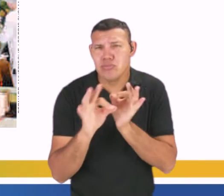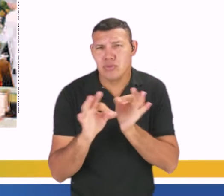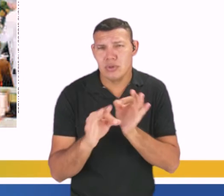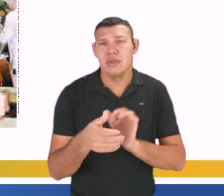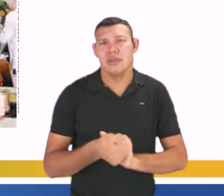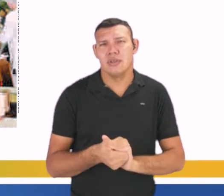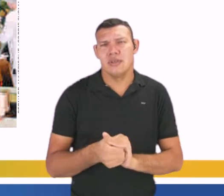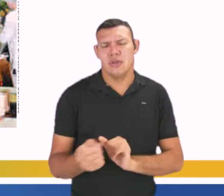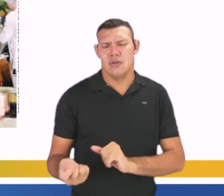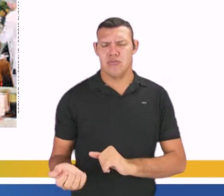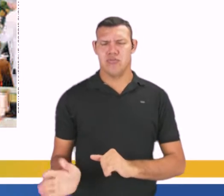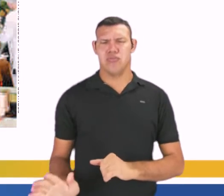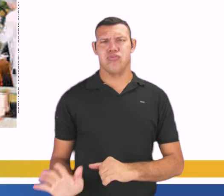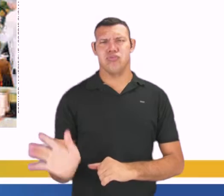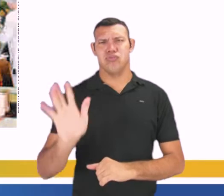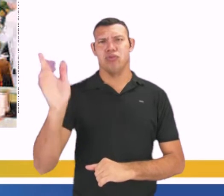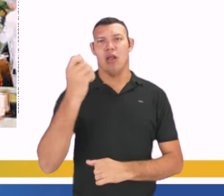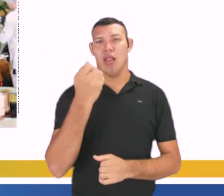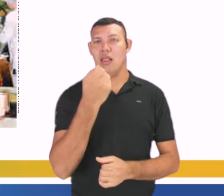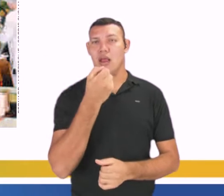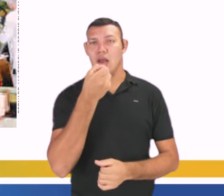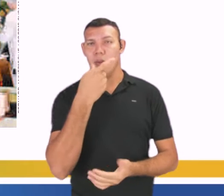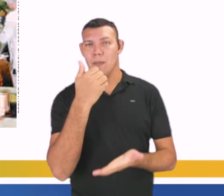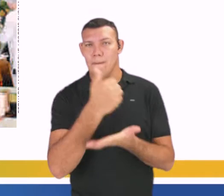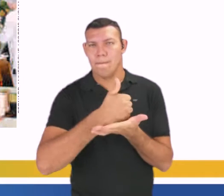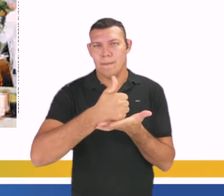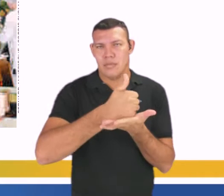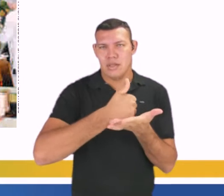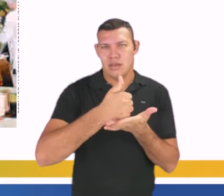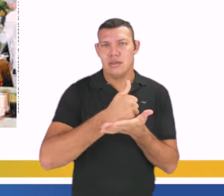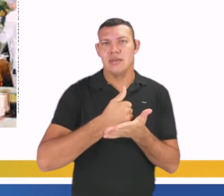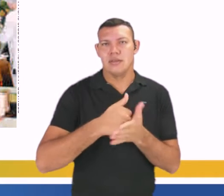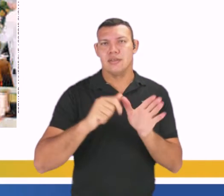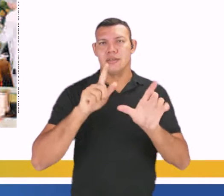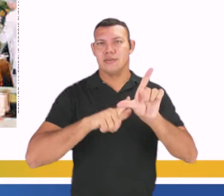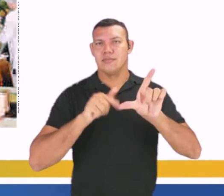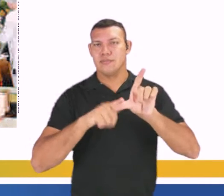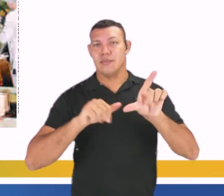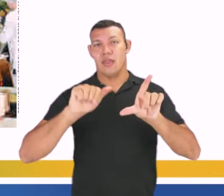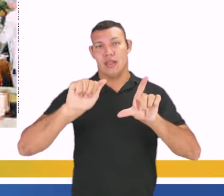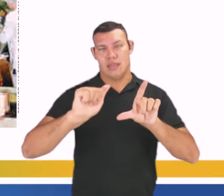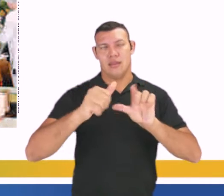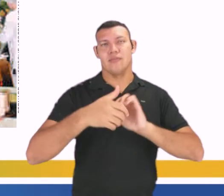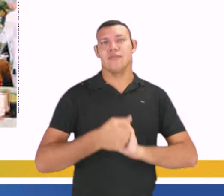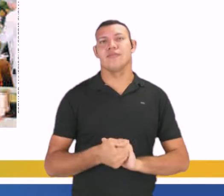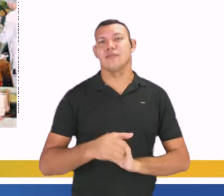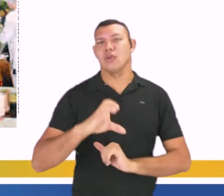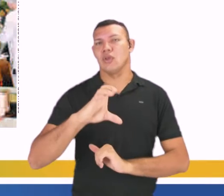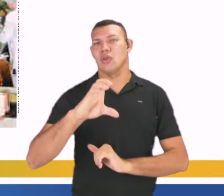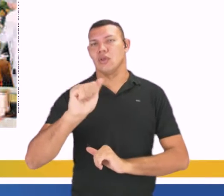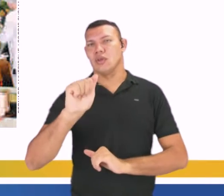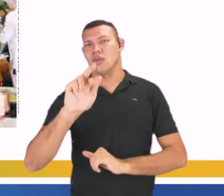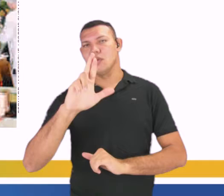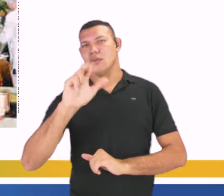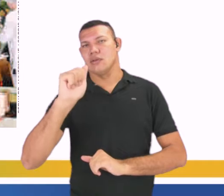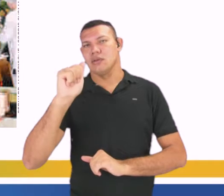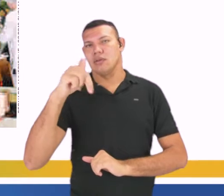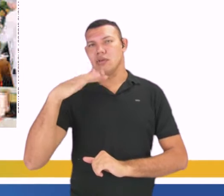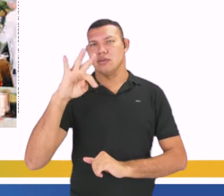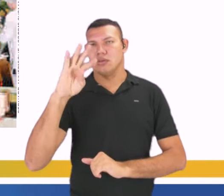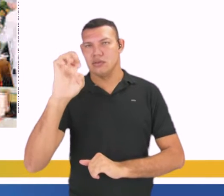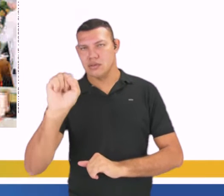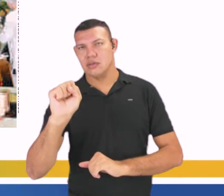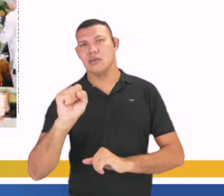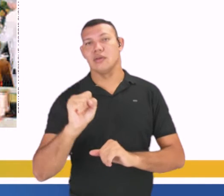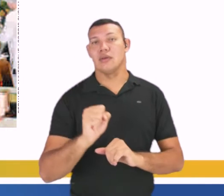preço elevado, como medicamentos na letra A, como corantes na letra B e cosméticos em geral